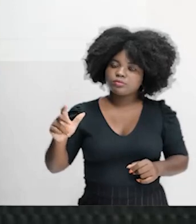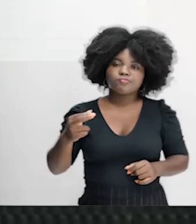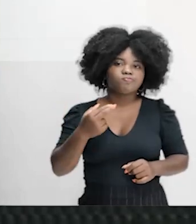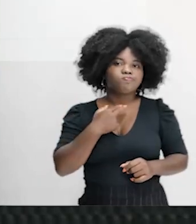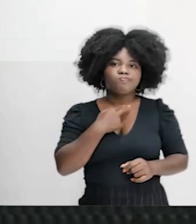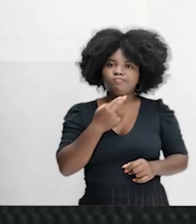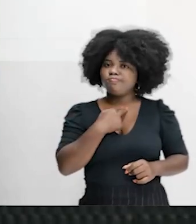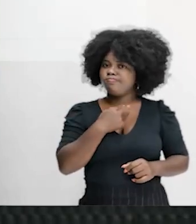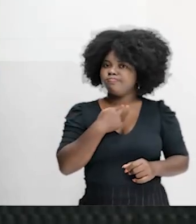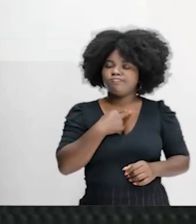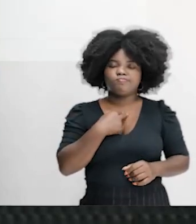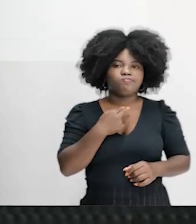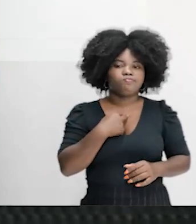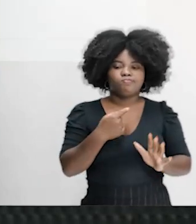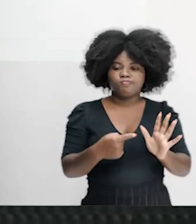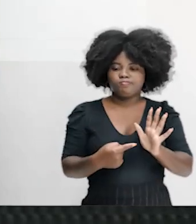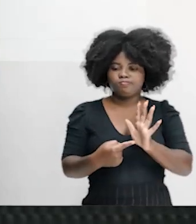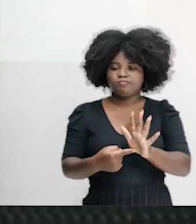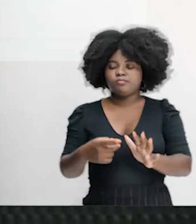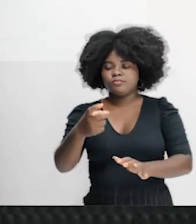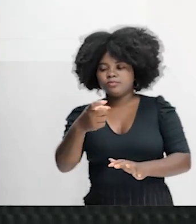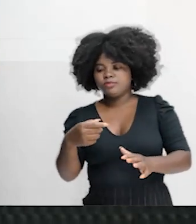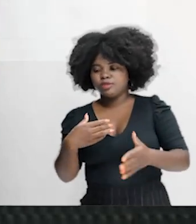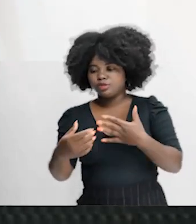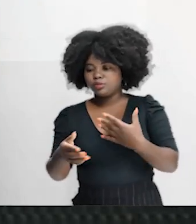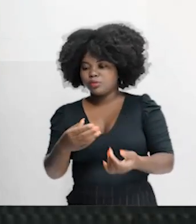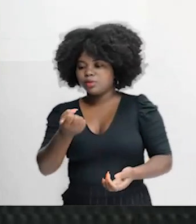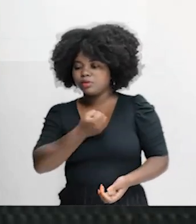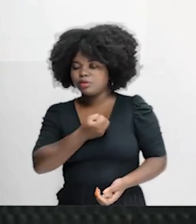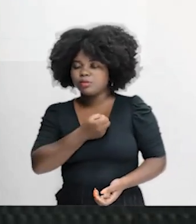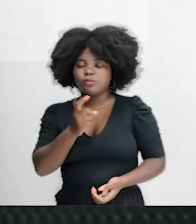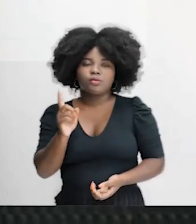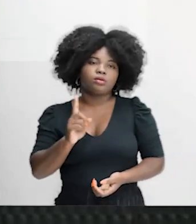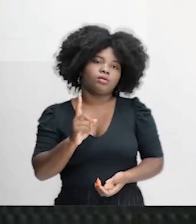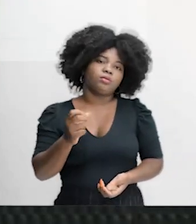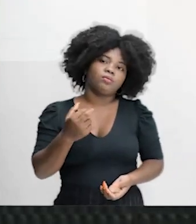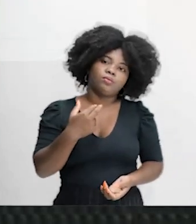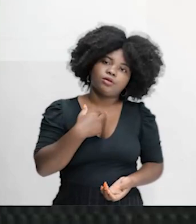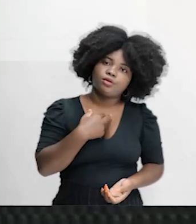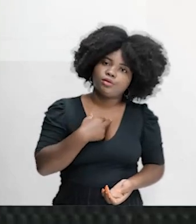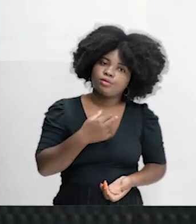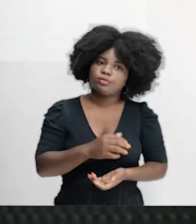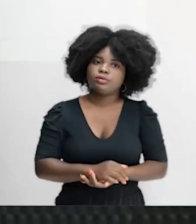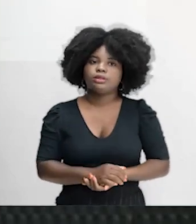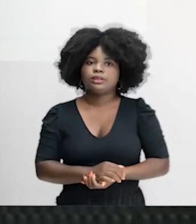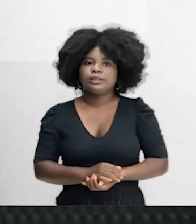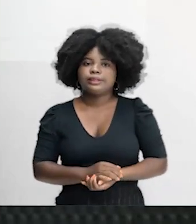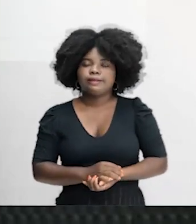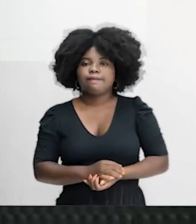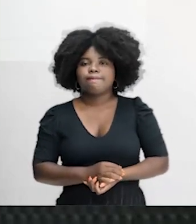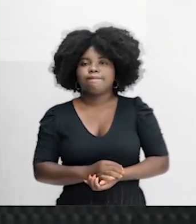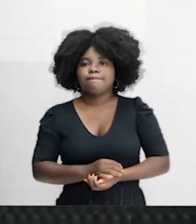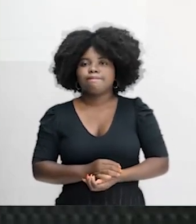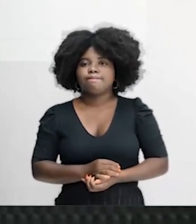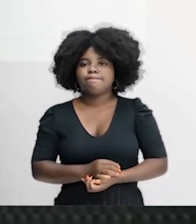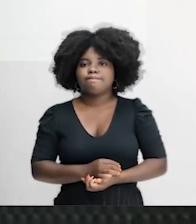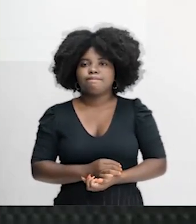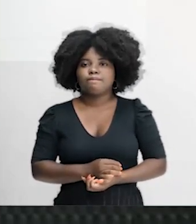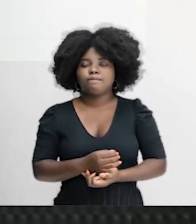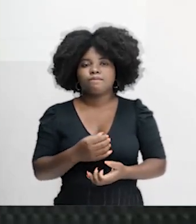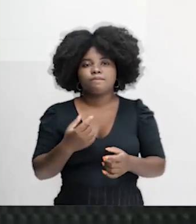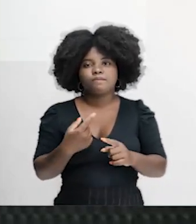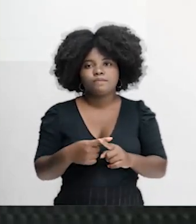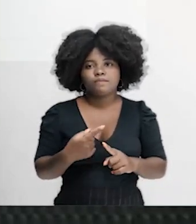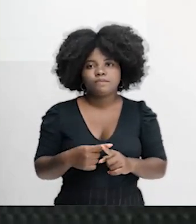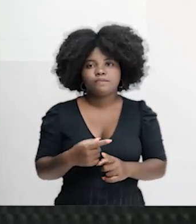posso. O x pode ser qualquer valor? Não, o x não pode ser qualquer valor. Por que, professor, que o x não pode ser